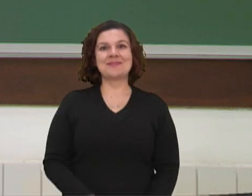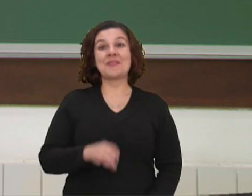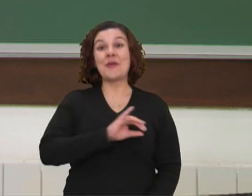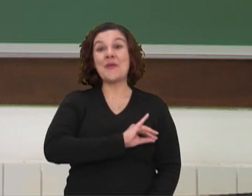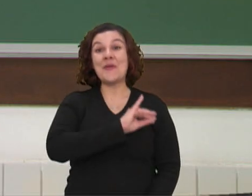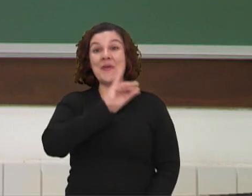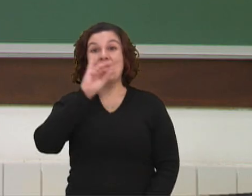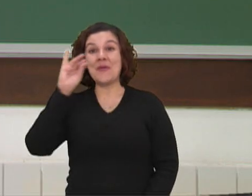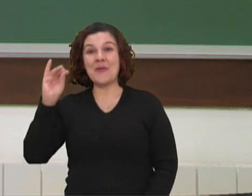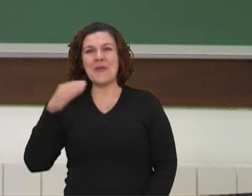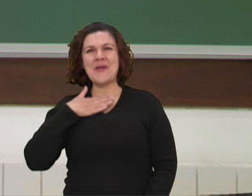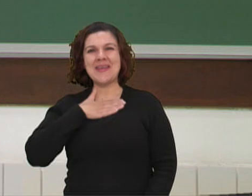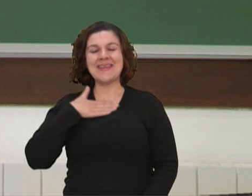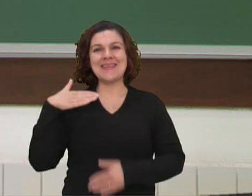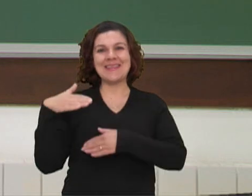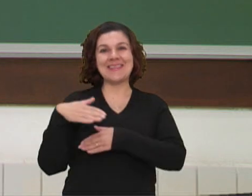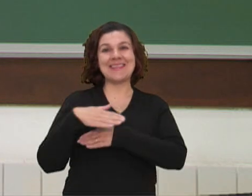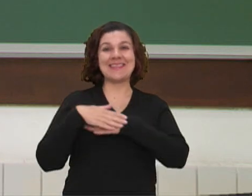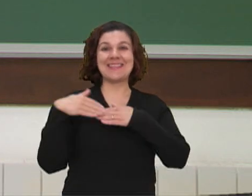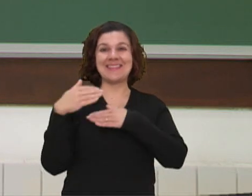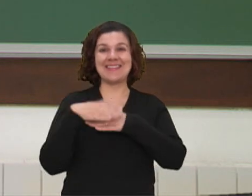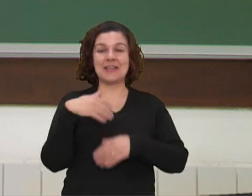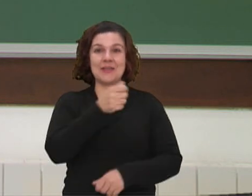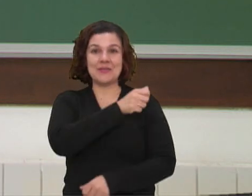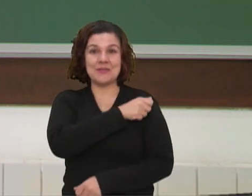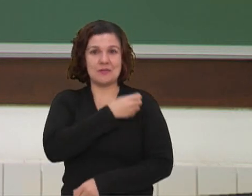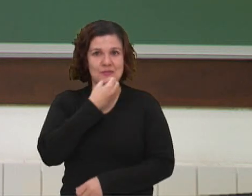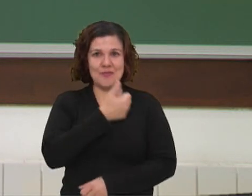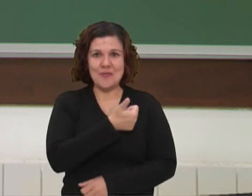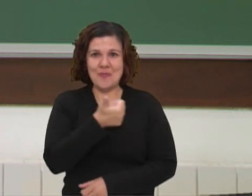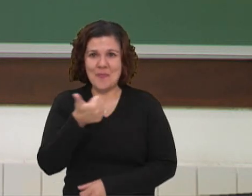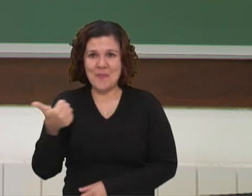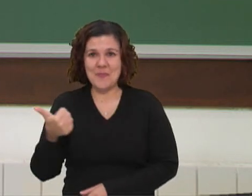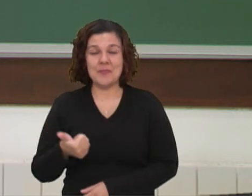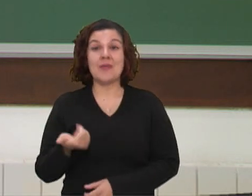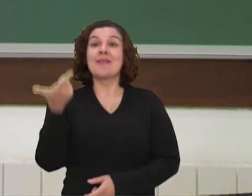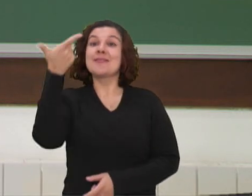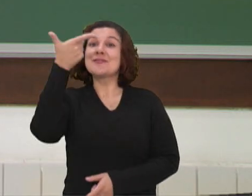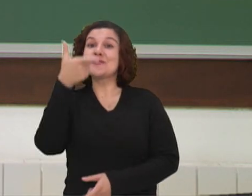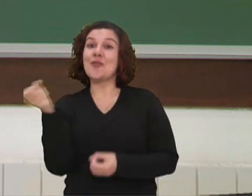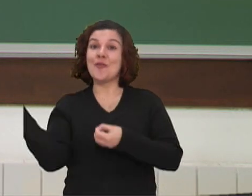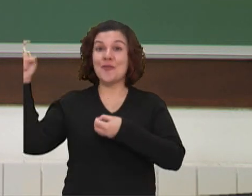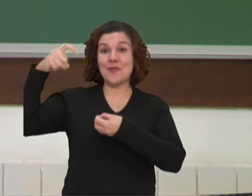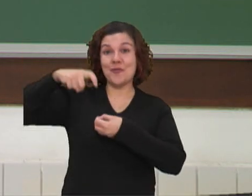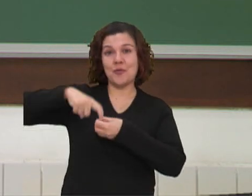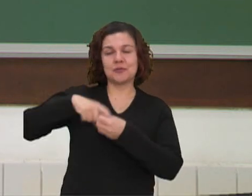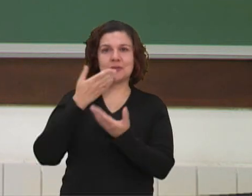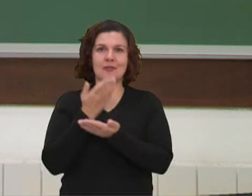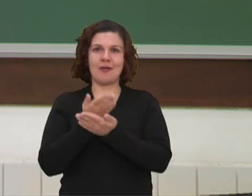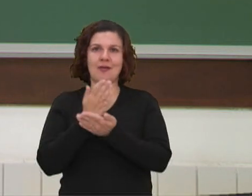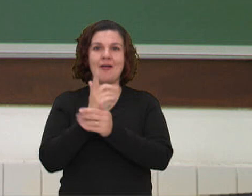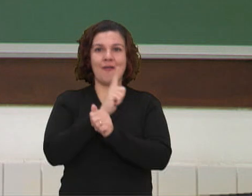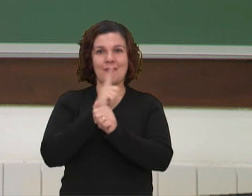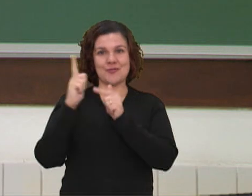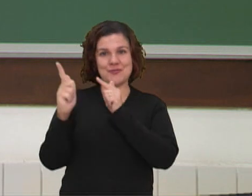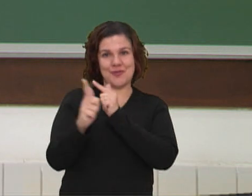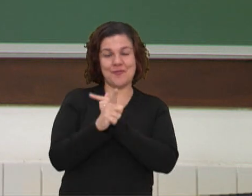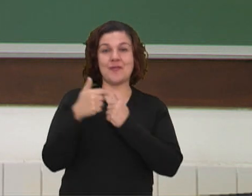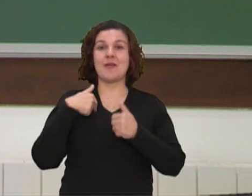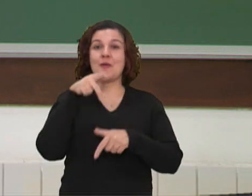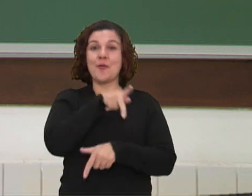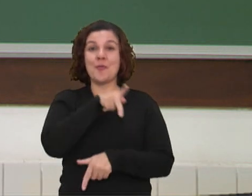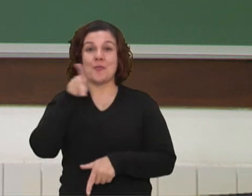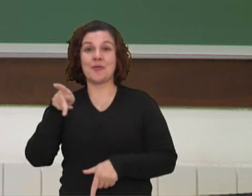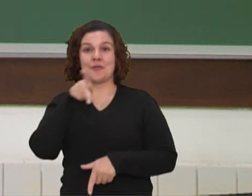Olá, meus queridos alunos, tudo bem com vocês? Estamos novamente aqui para mais uma aula de Geografia. Eu sou a professora Goretti, a nossa